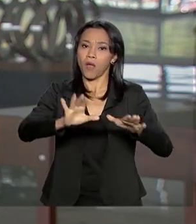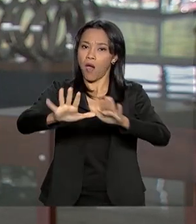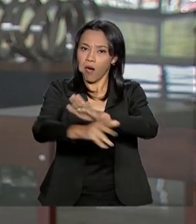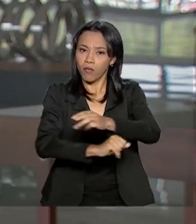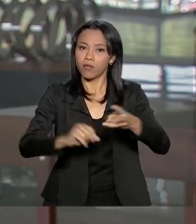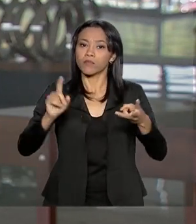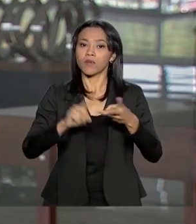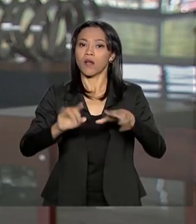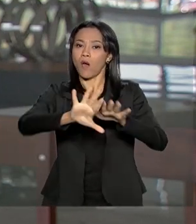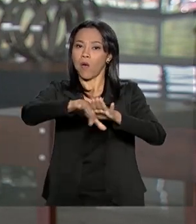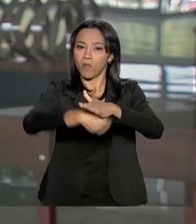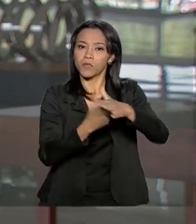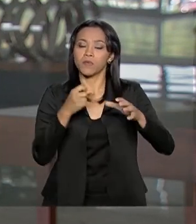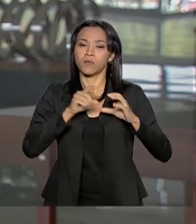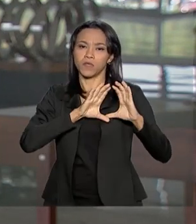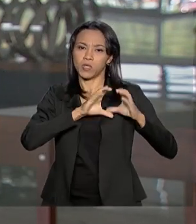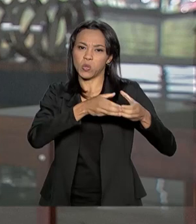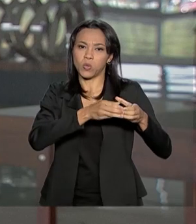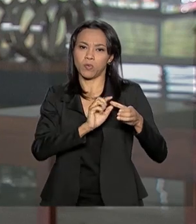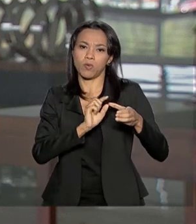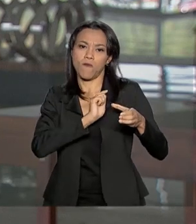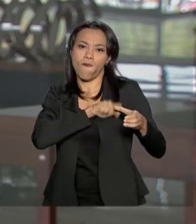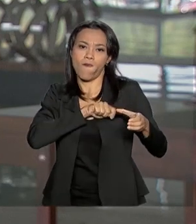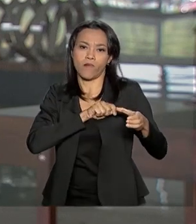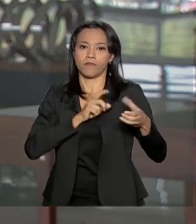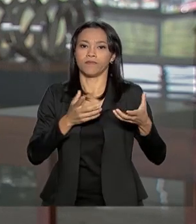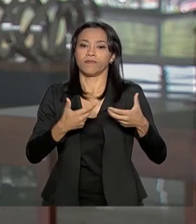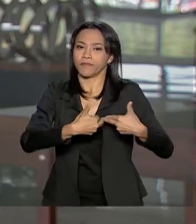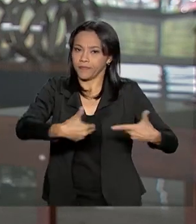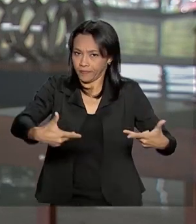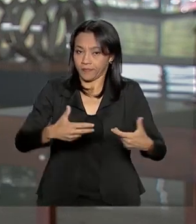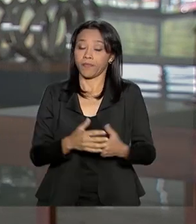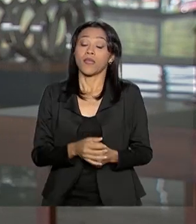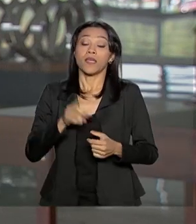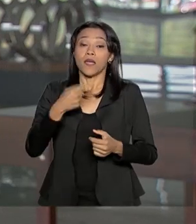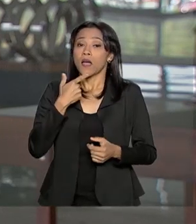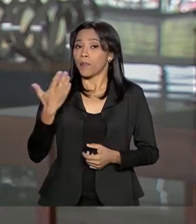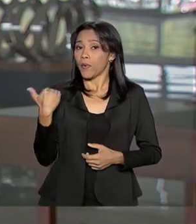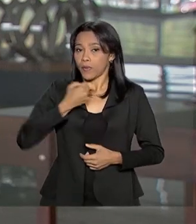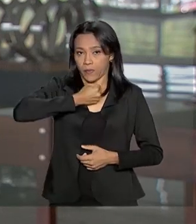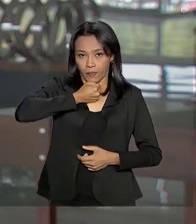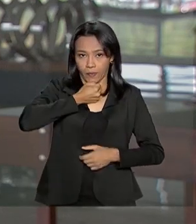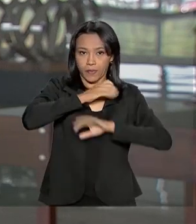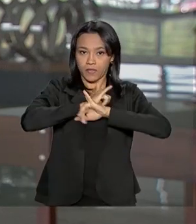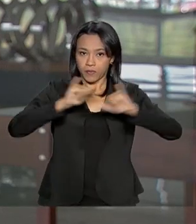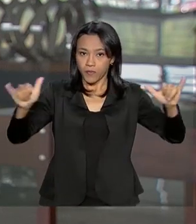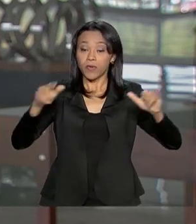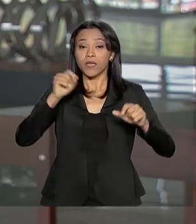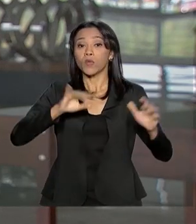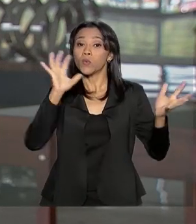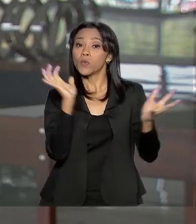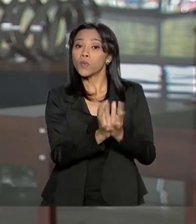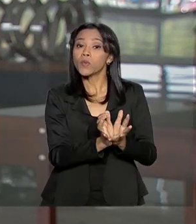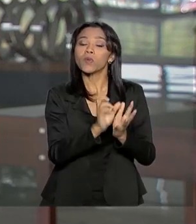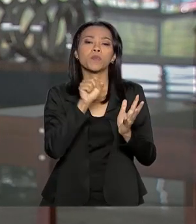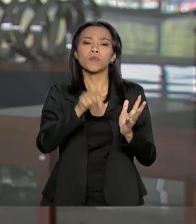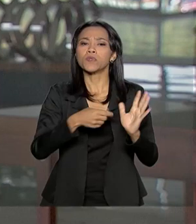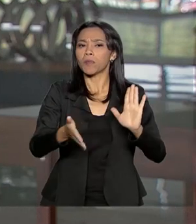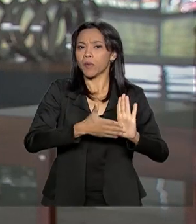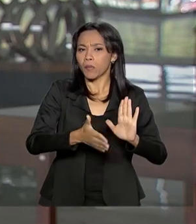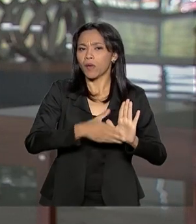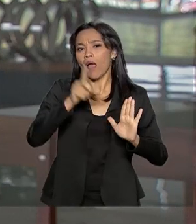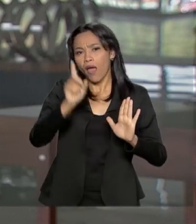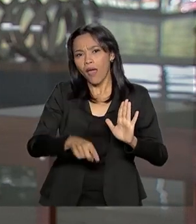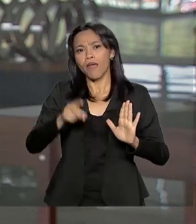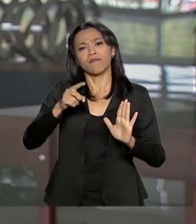e crime organizado em entrevista a jornalistas há pouco o ministro moro disse que o pacote traz medidas consideradas eficazes